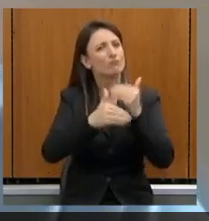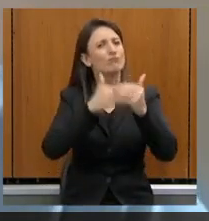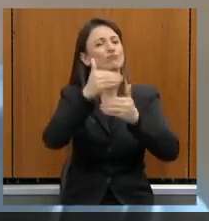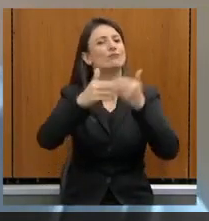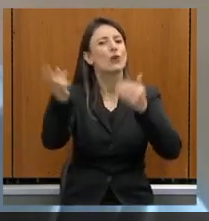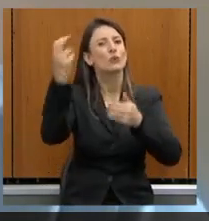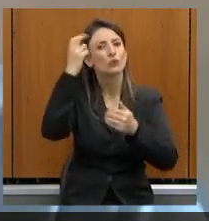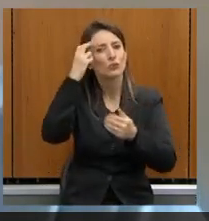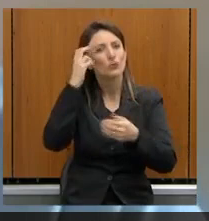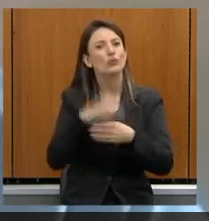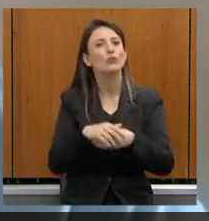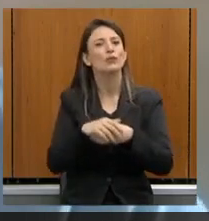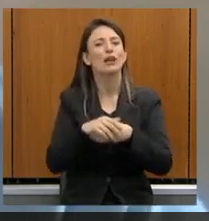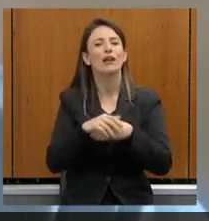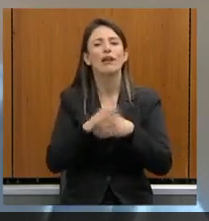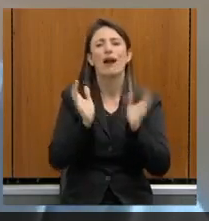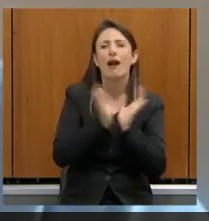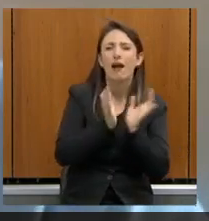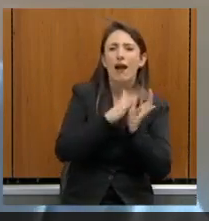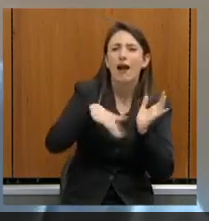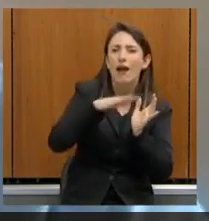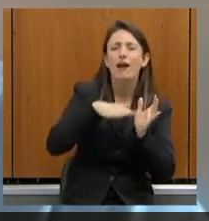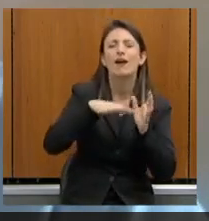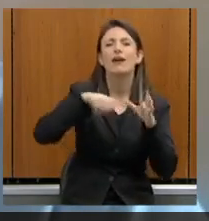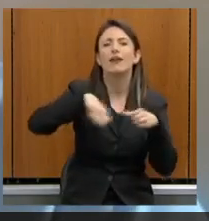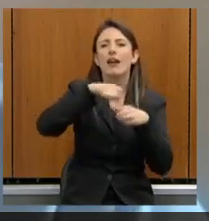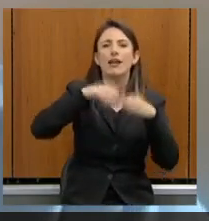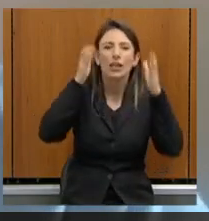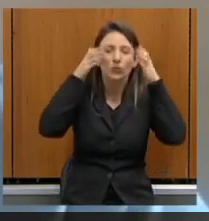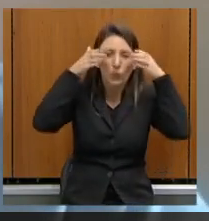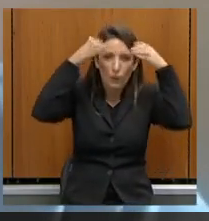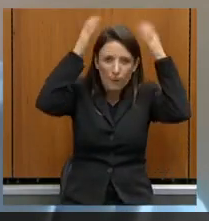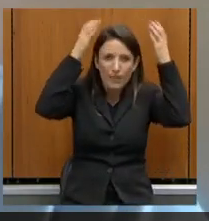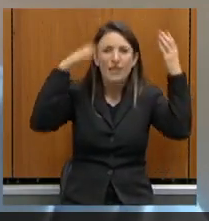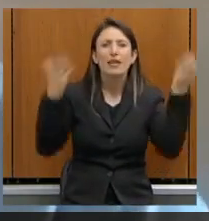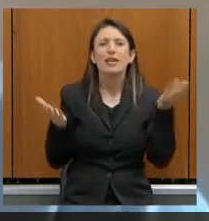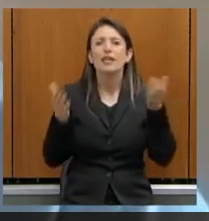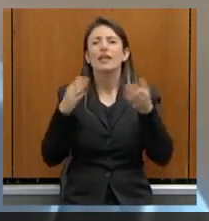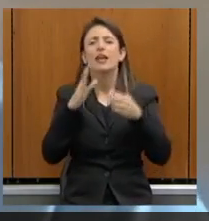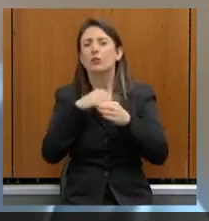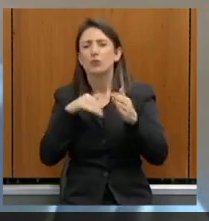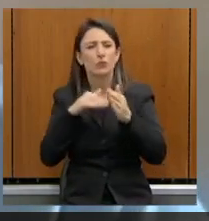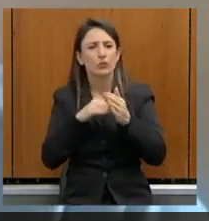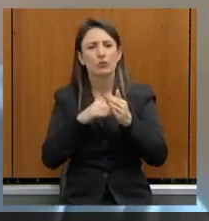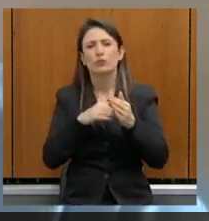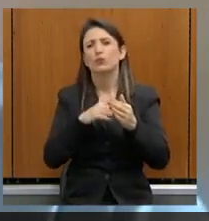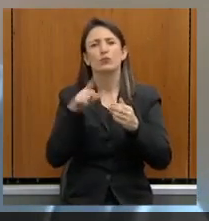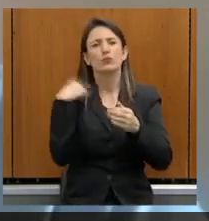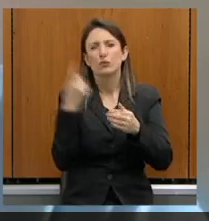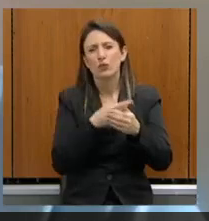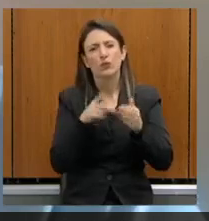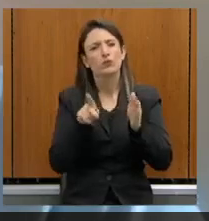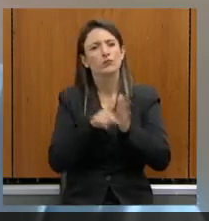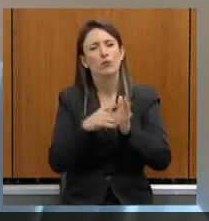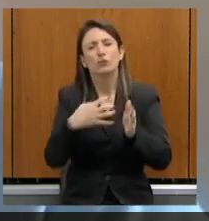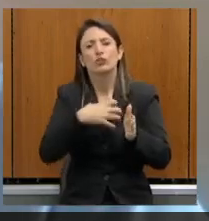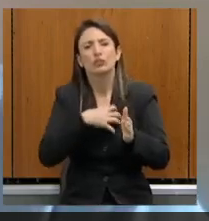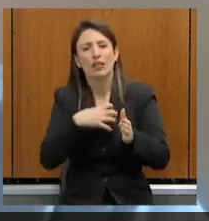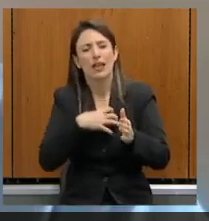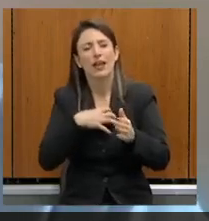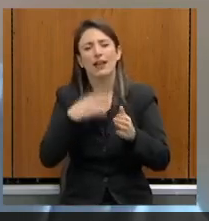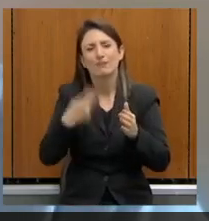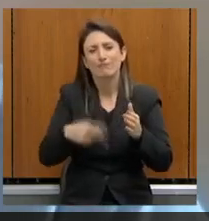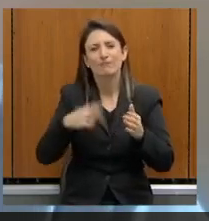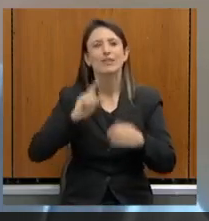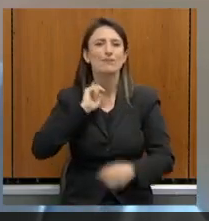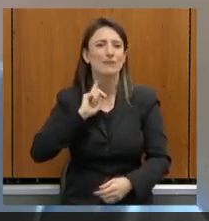gastronomia, pelos costumes, pelo nosso jeito mineiro de ser, e por tudo que nós carregamos na história